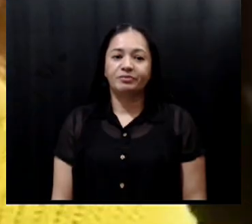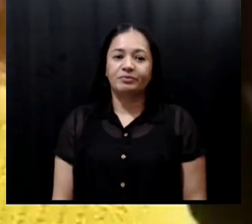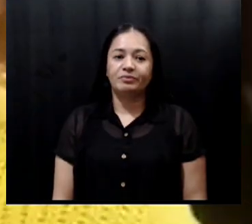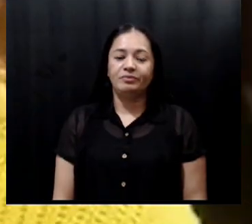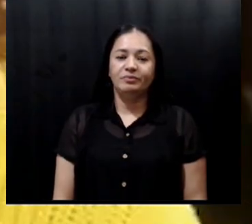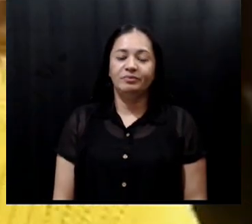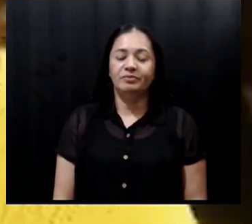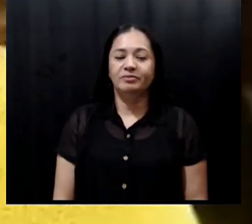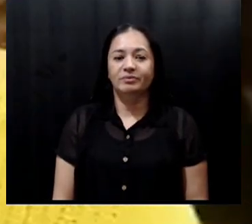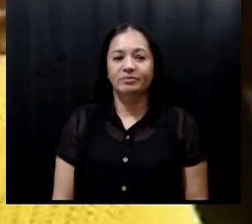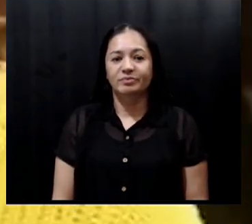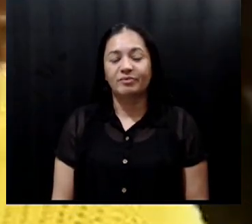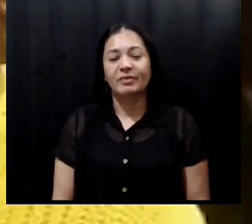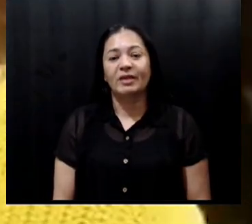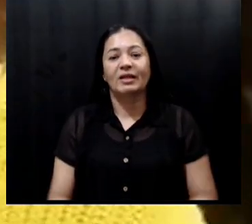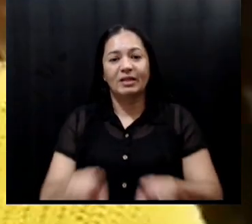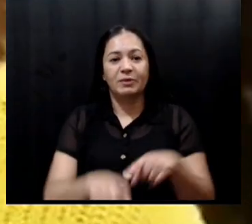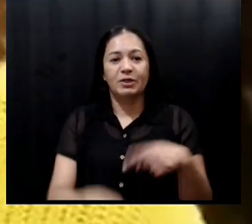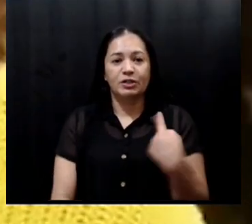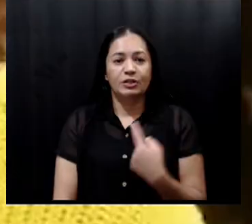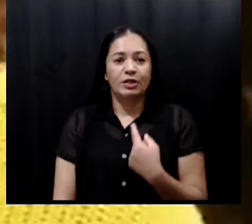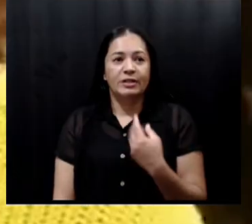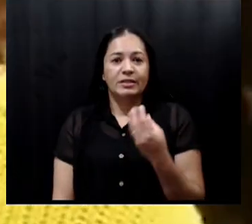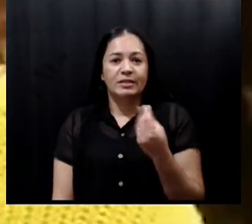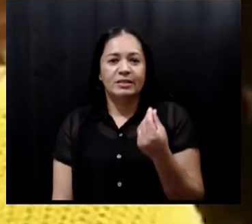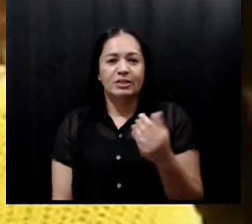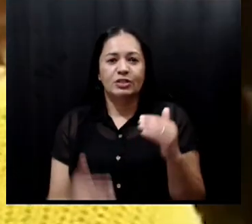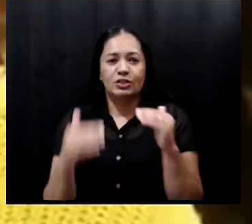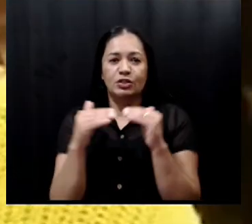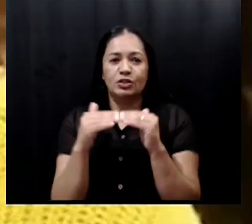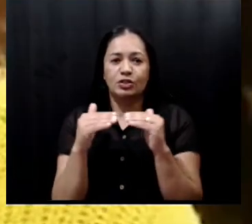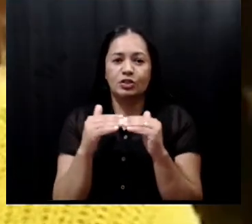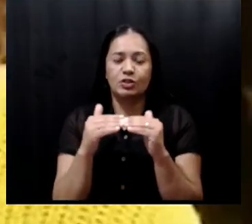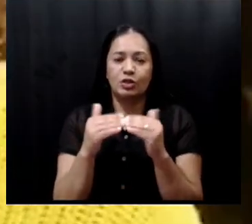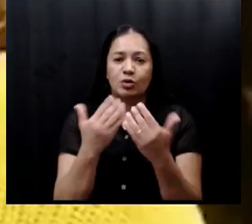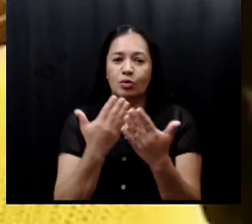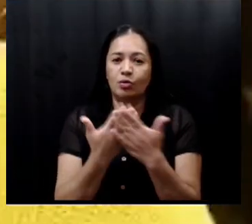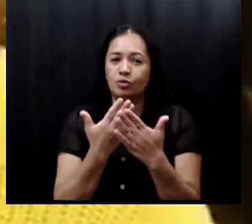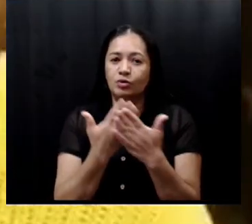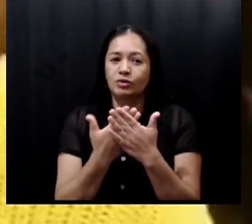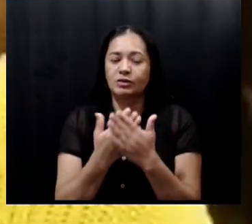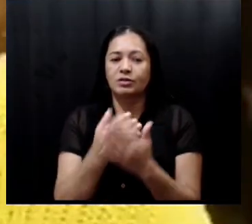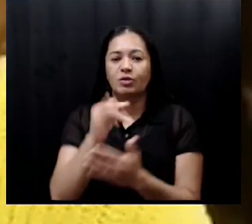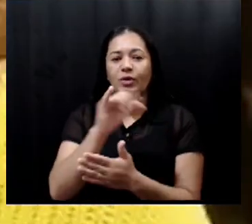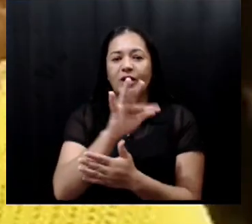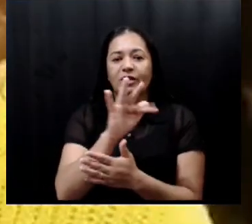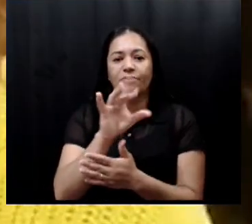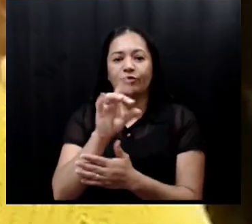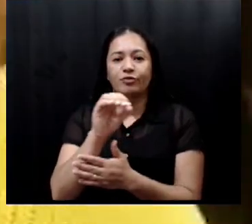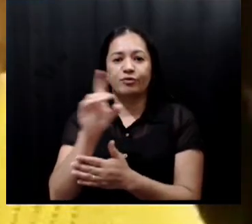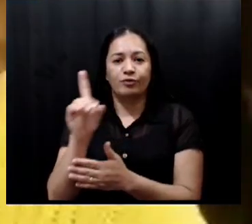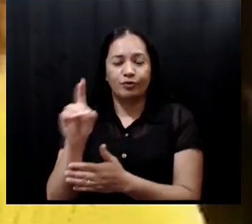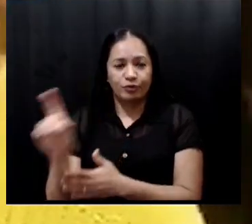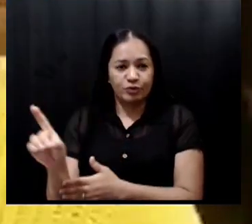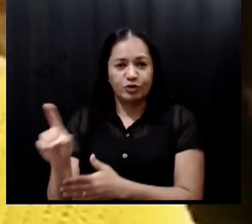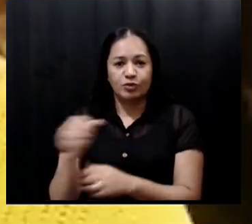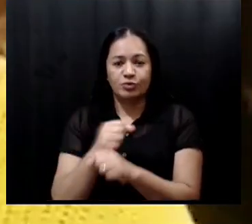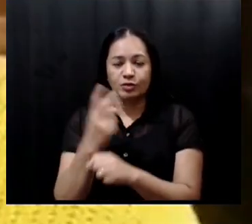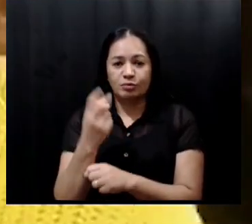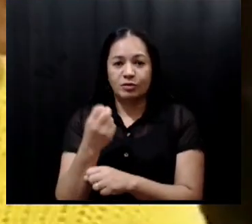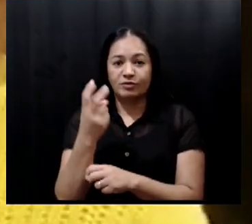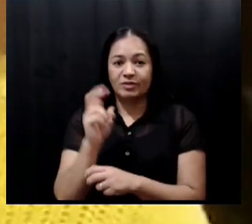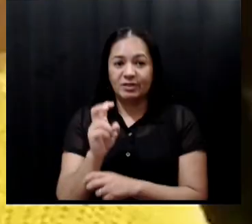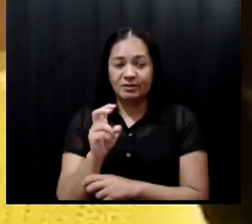Inclusive, quando a gente pega aí, de acordo com um estudo feito pelo iFood em 2024, o pedido